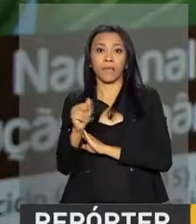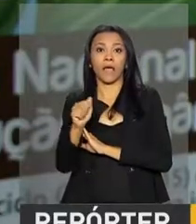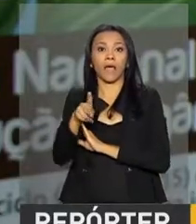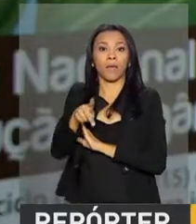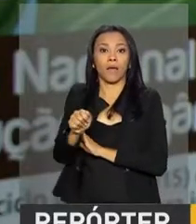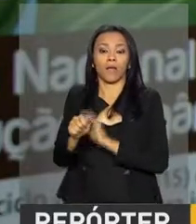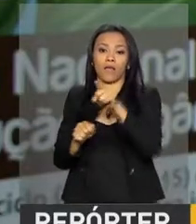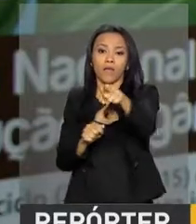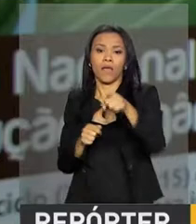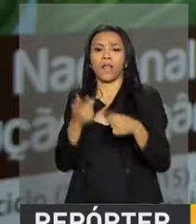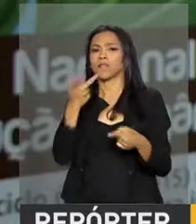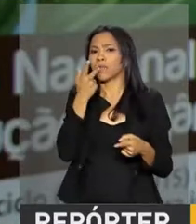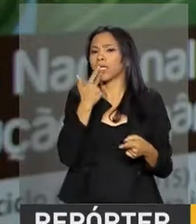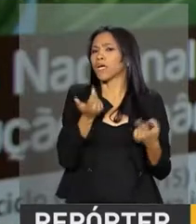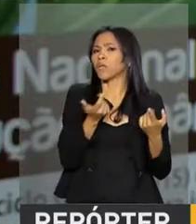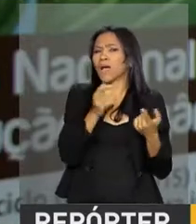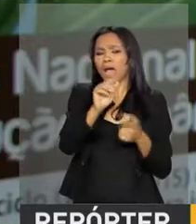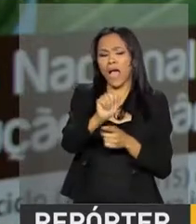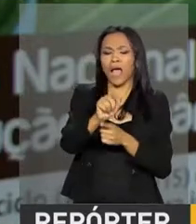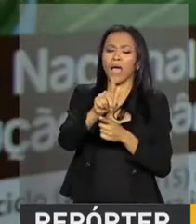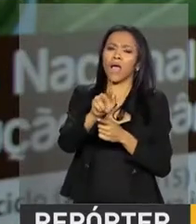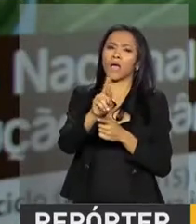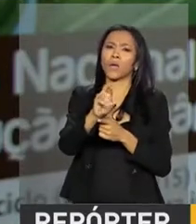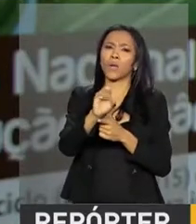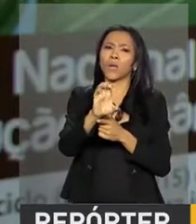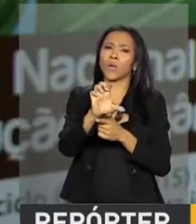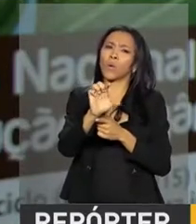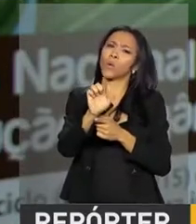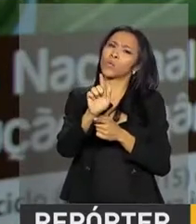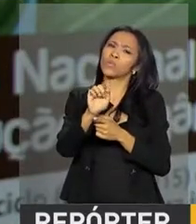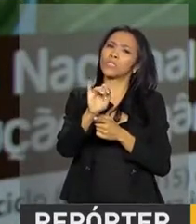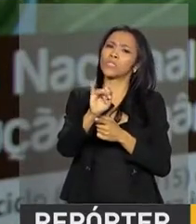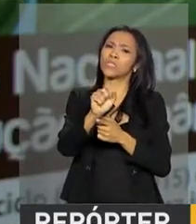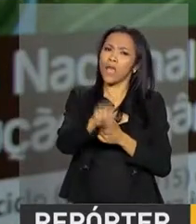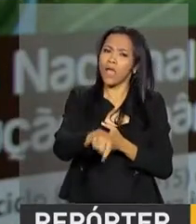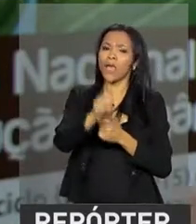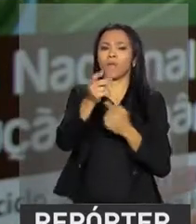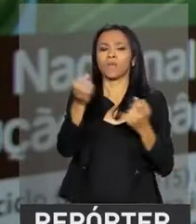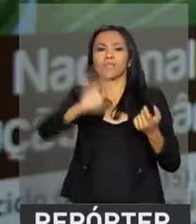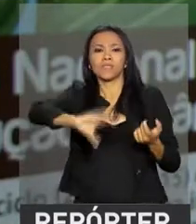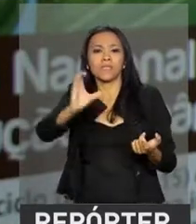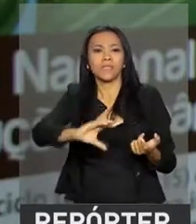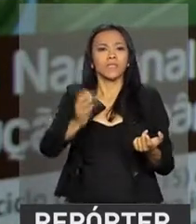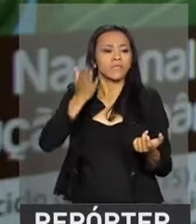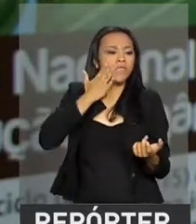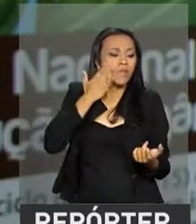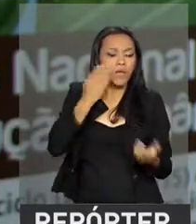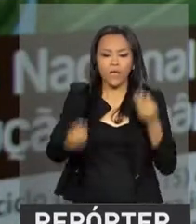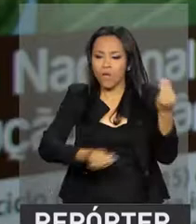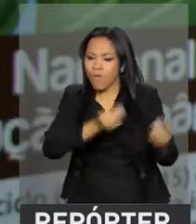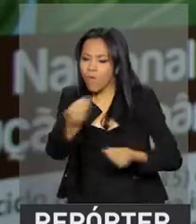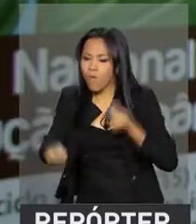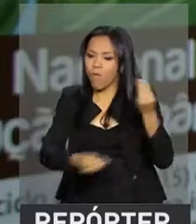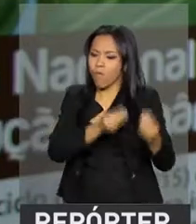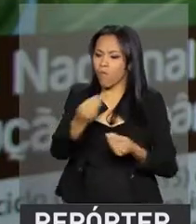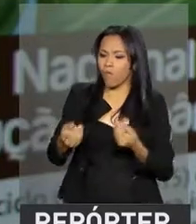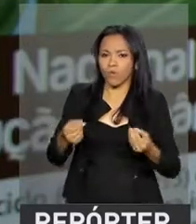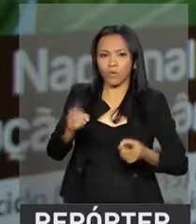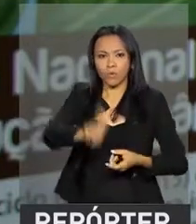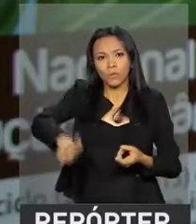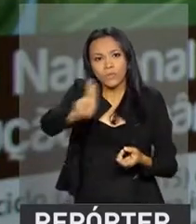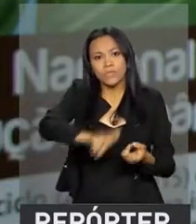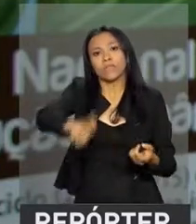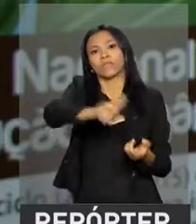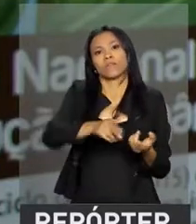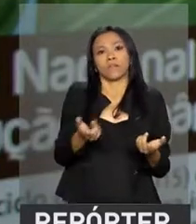ciência, né, que trabalha o manejo dos recursos naturais aplicados aos sistemas produtivos e oferece